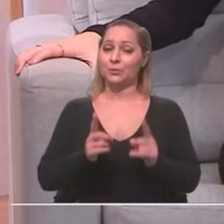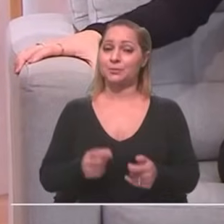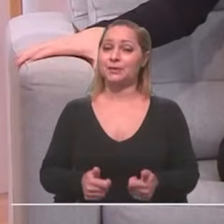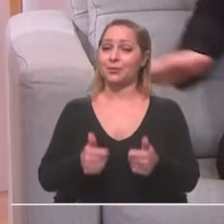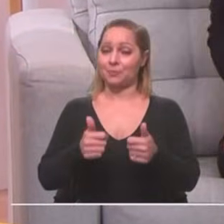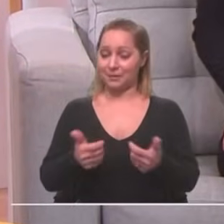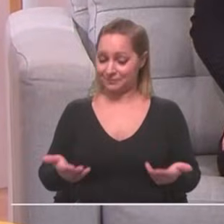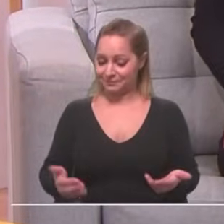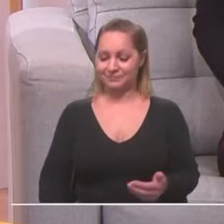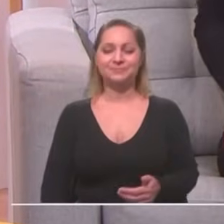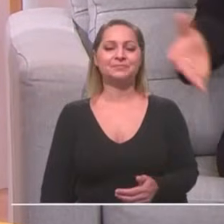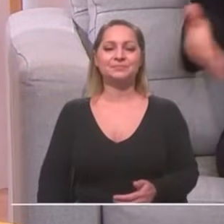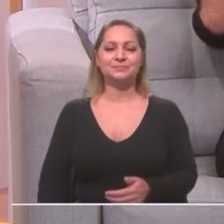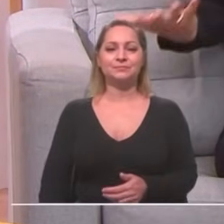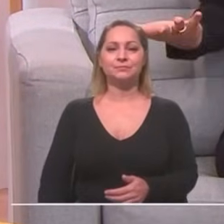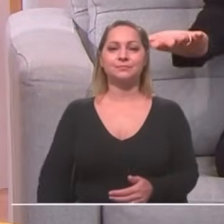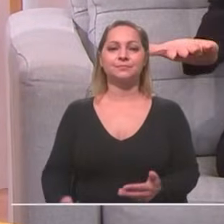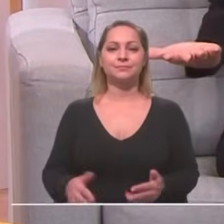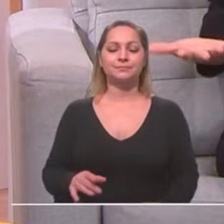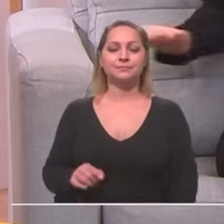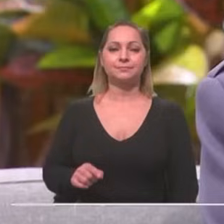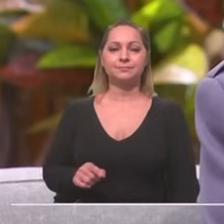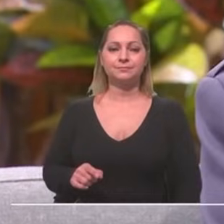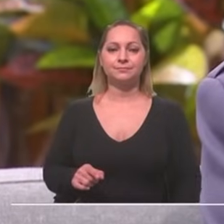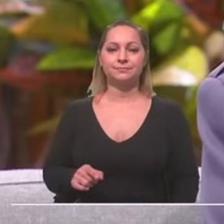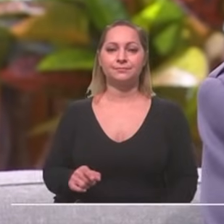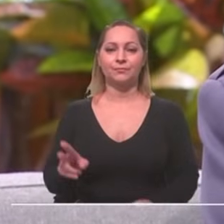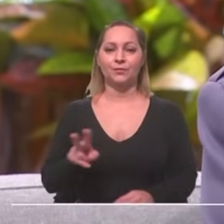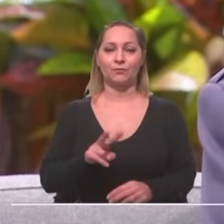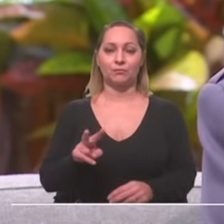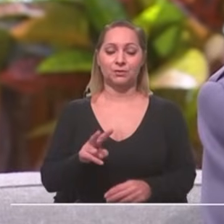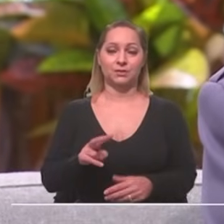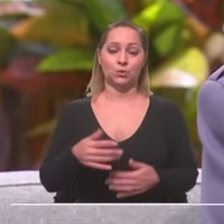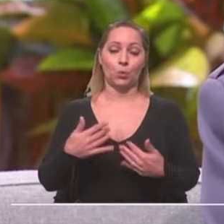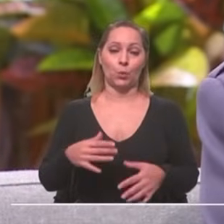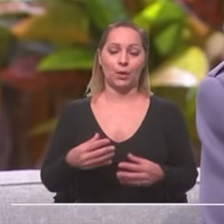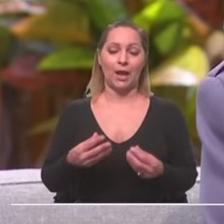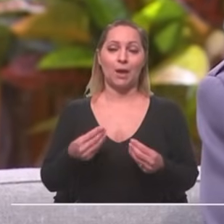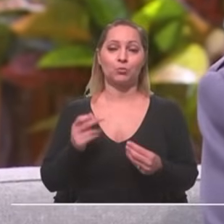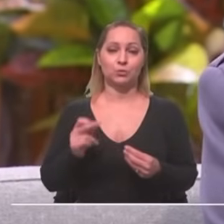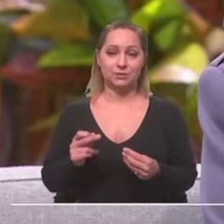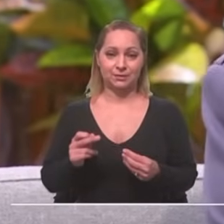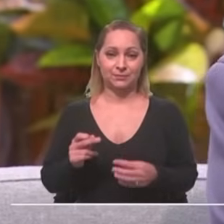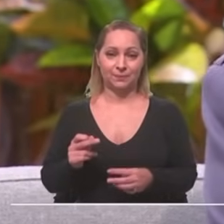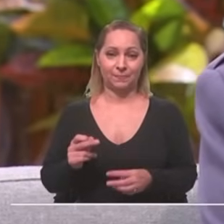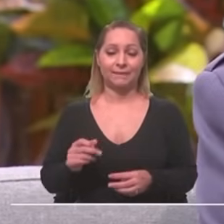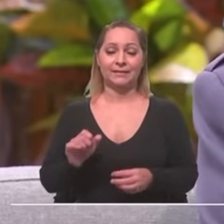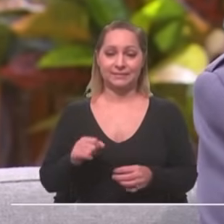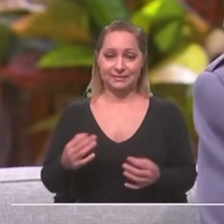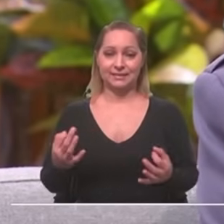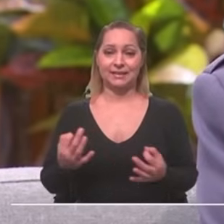dizer-vos. Mas habituadíssimos a isto estão vocês, não é? Já há muitos anos. É verdade,